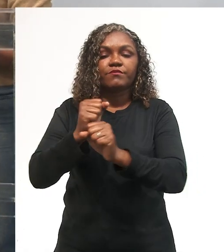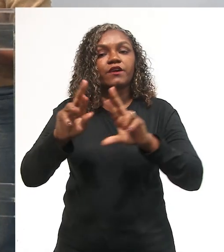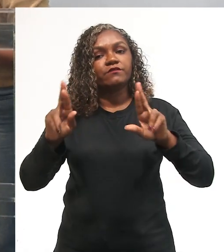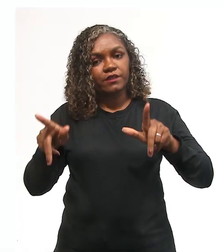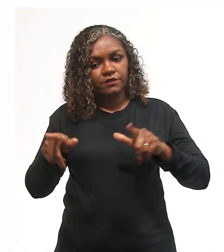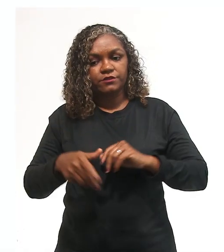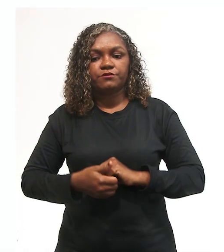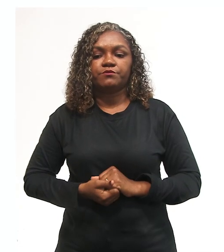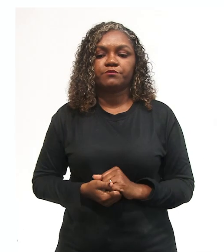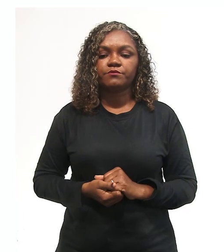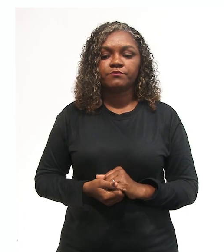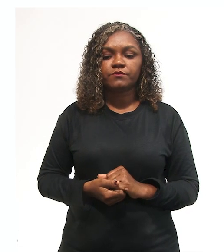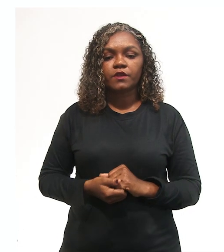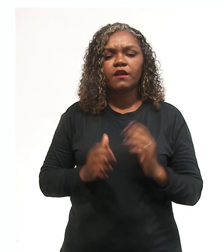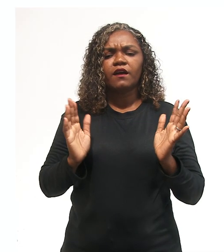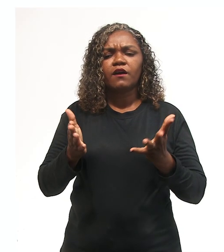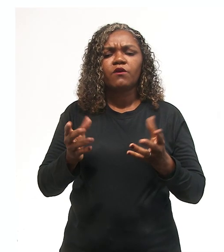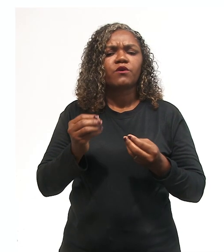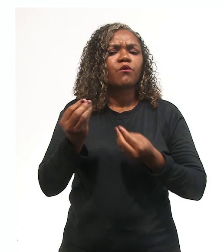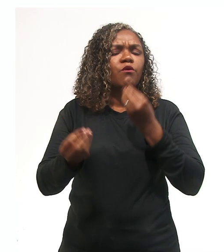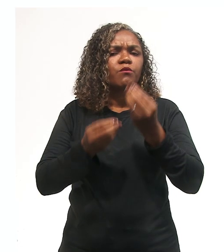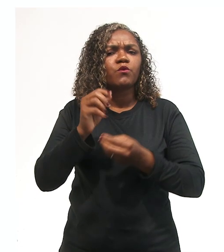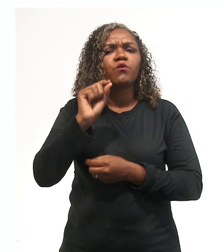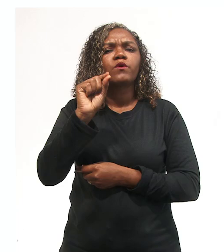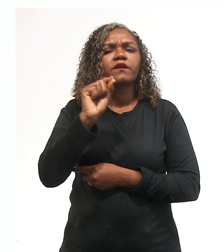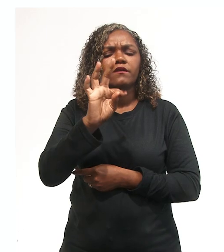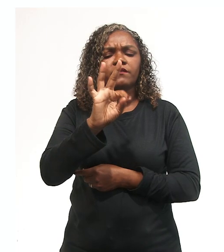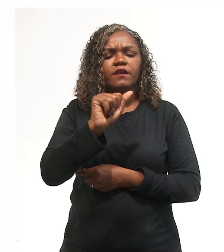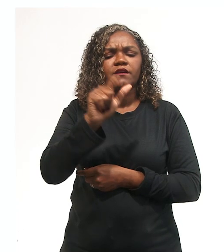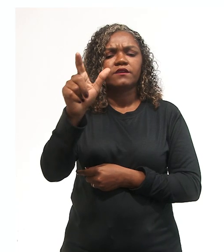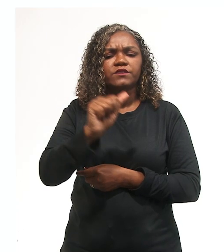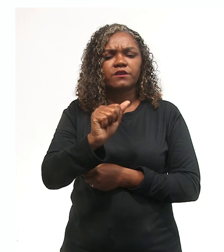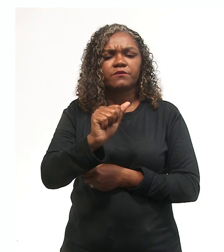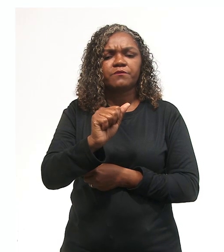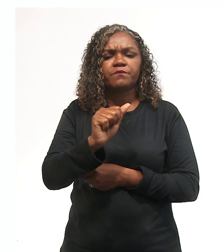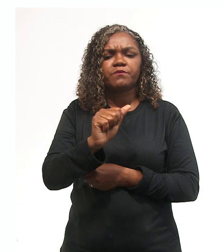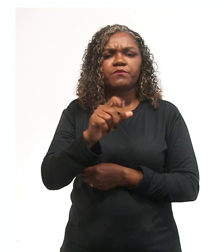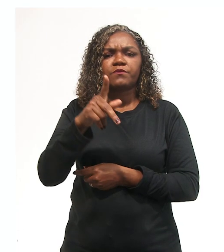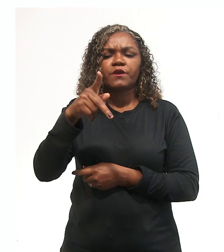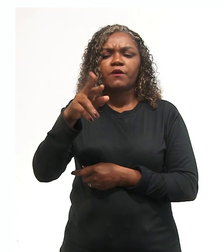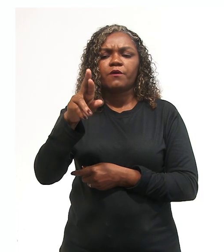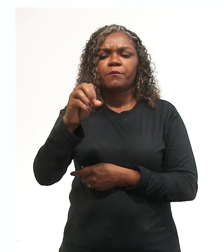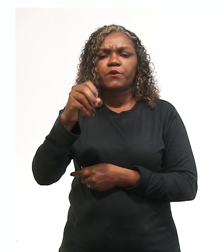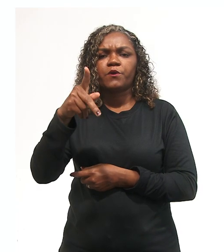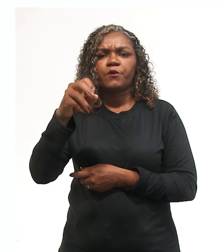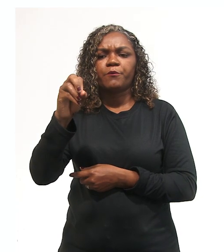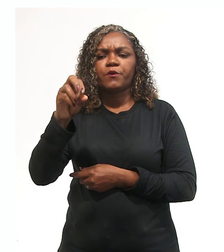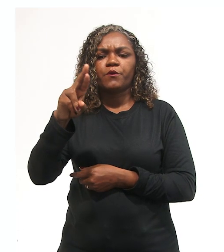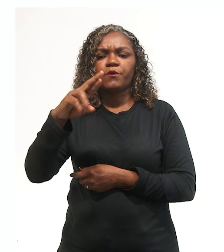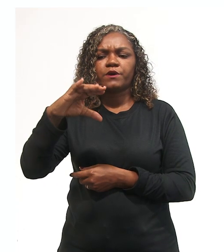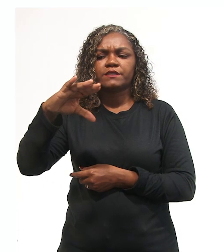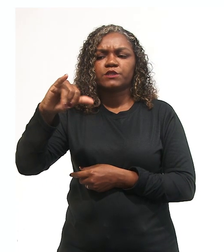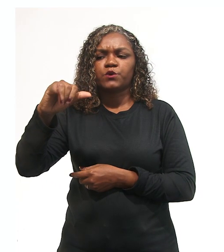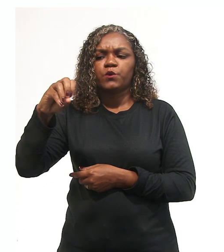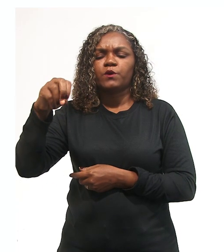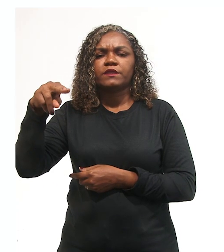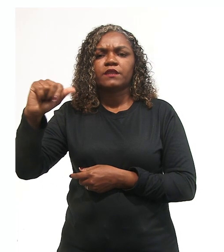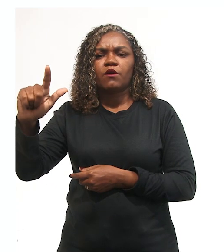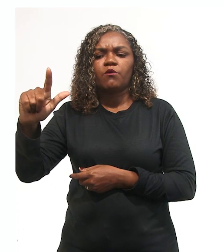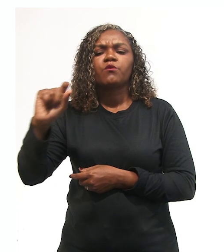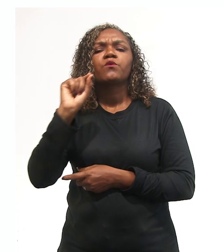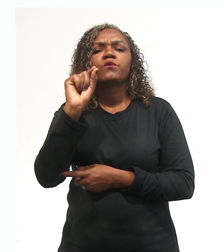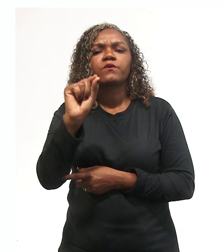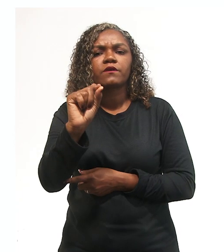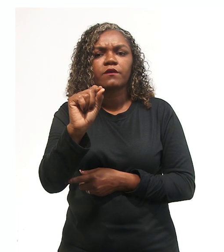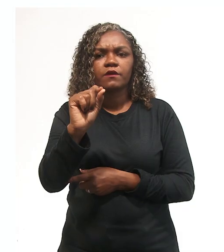vamos ver aqui o que seria a taxa proporcional, né? Como eu falei para vocês, a taxa proporcional a gente está falando no regime